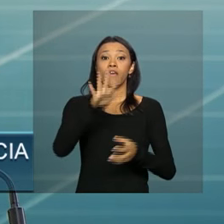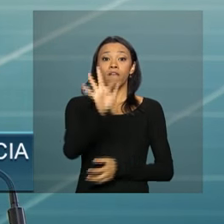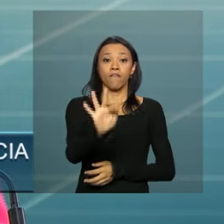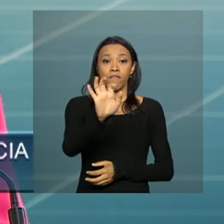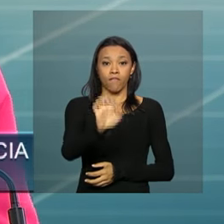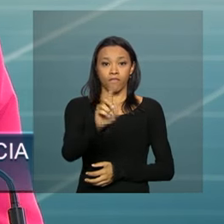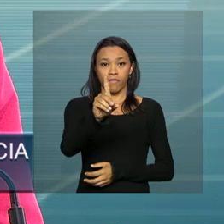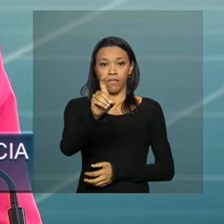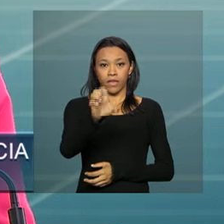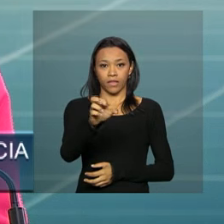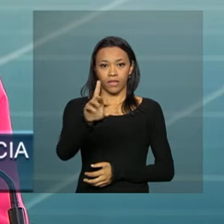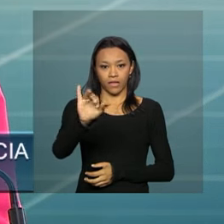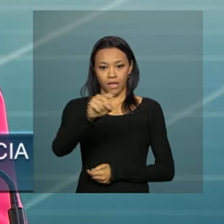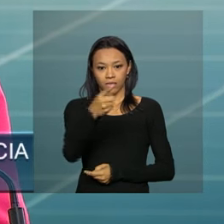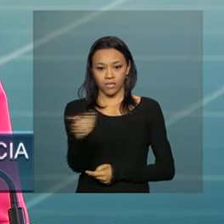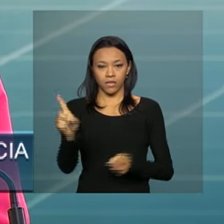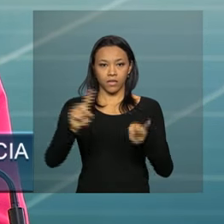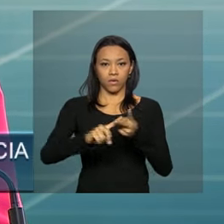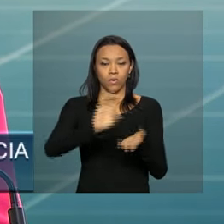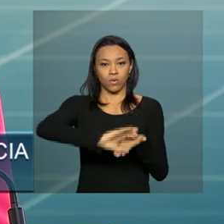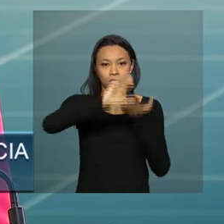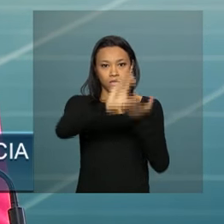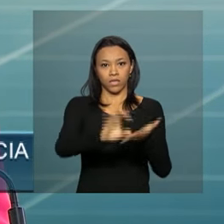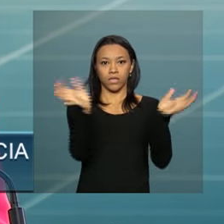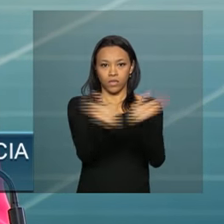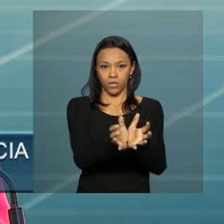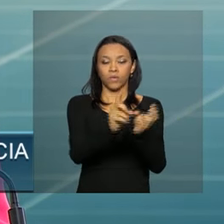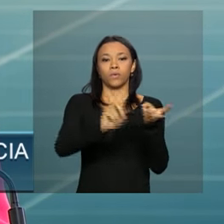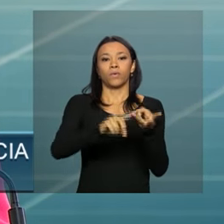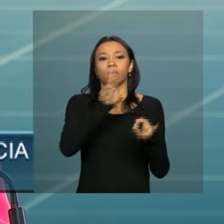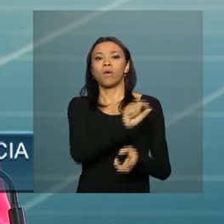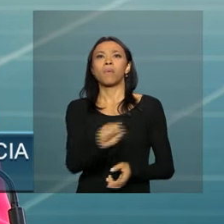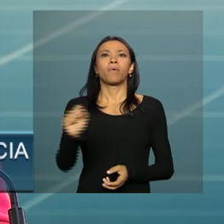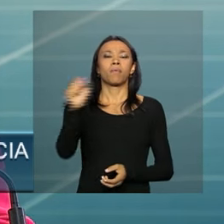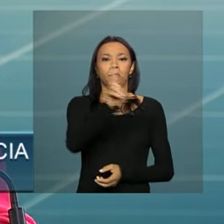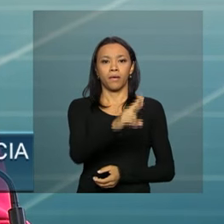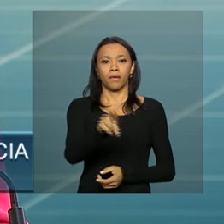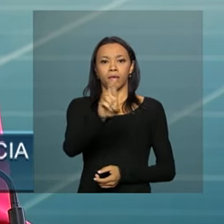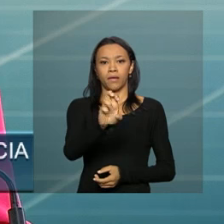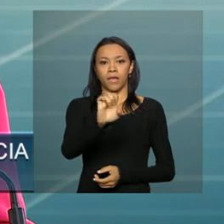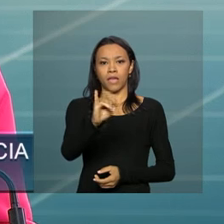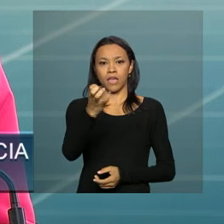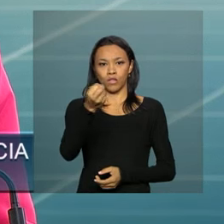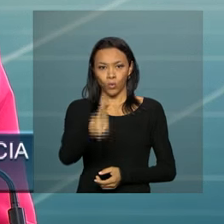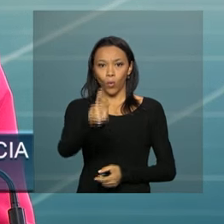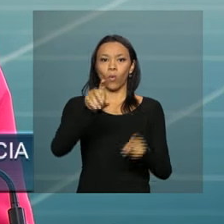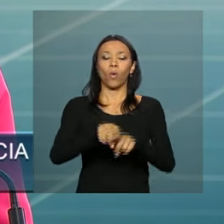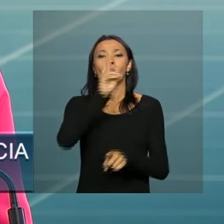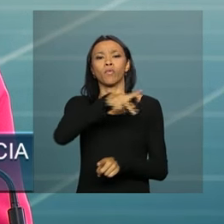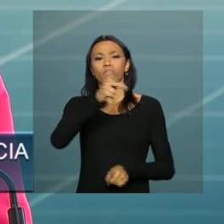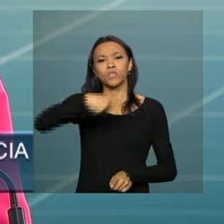entidades e conselhos de classe, reitores de universidades e institutos federais, professores